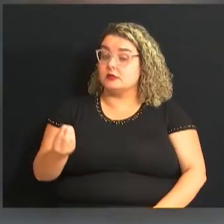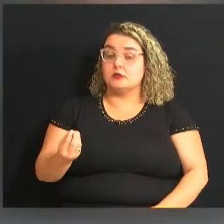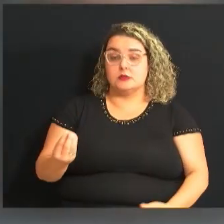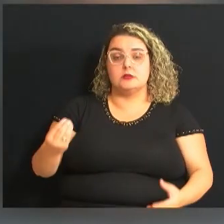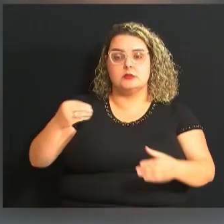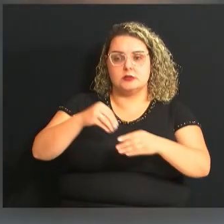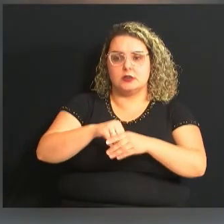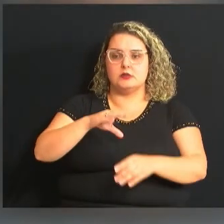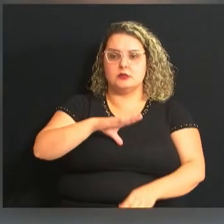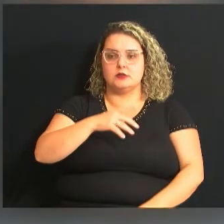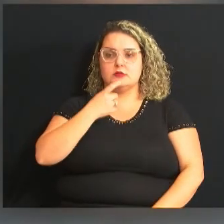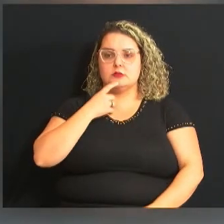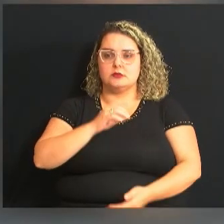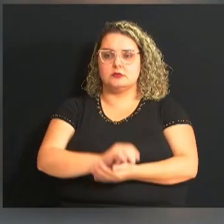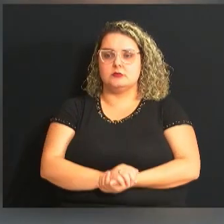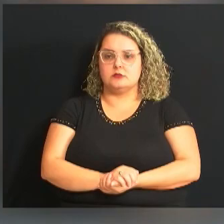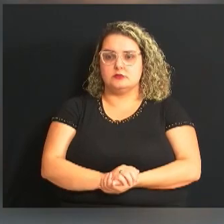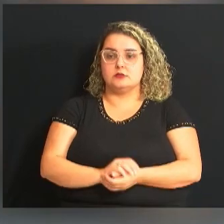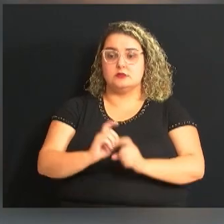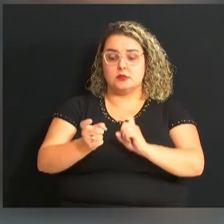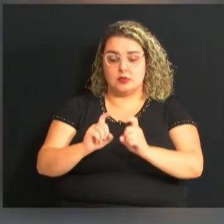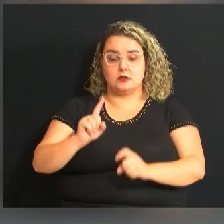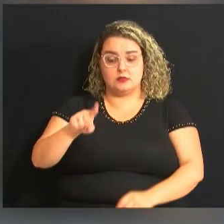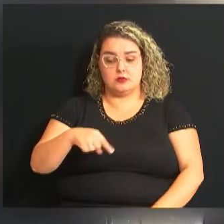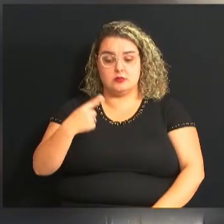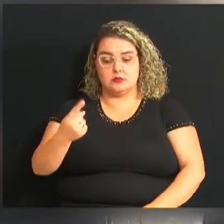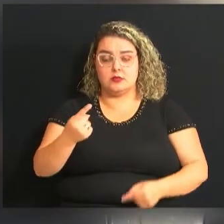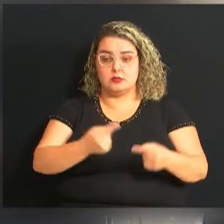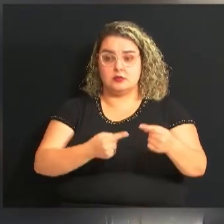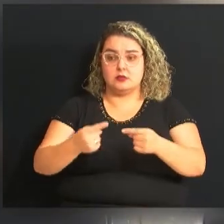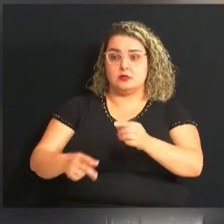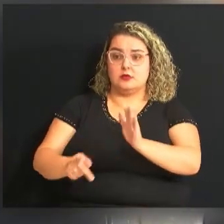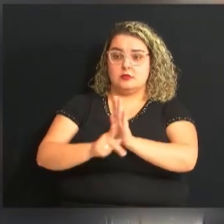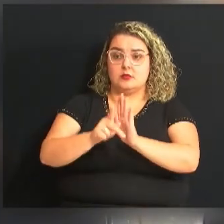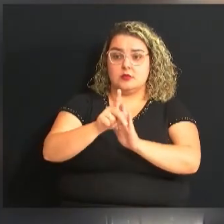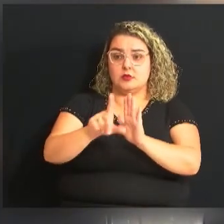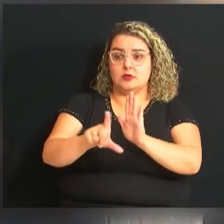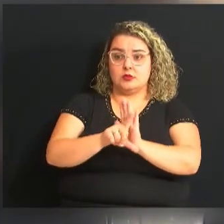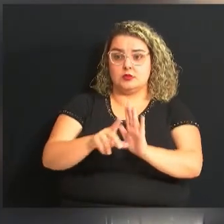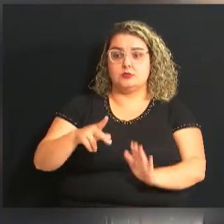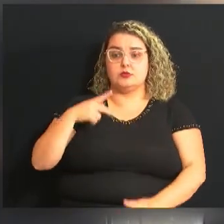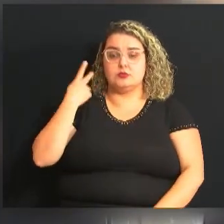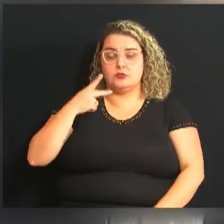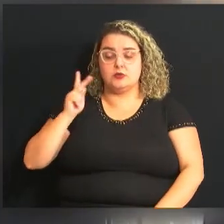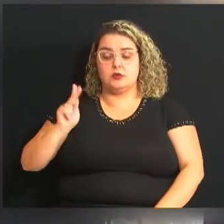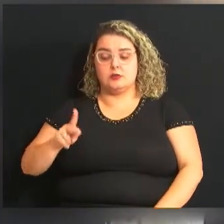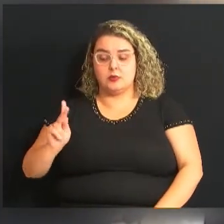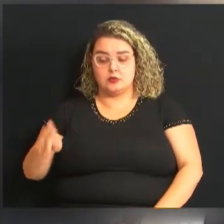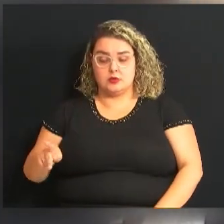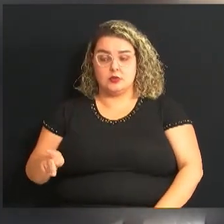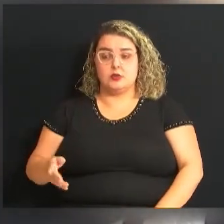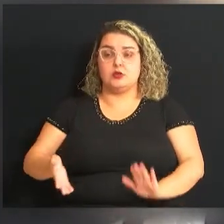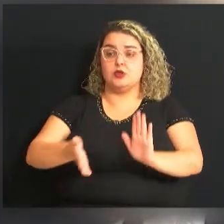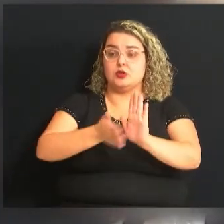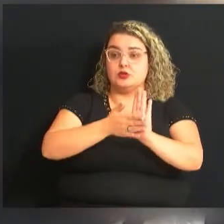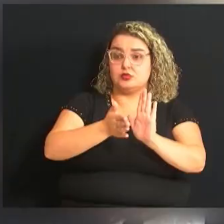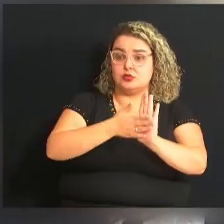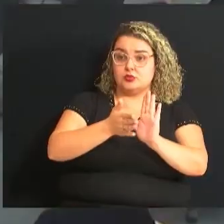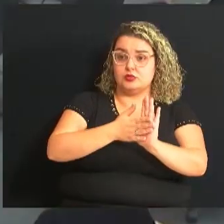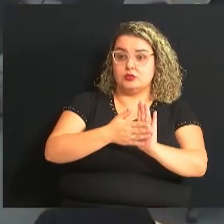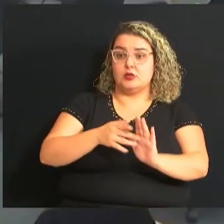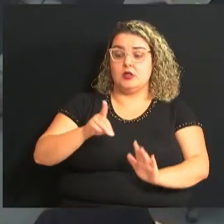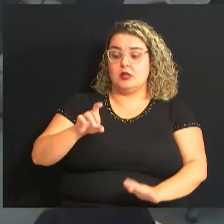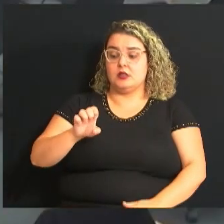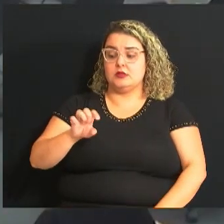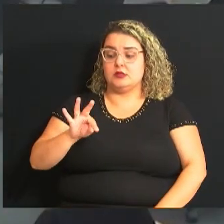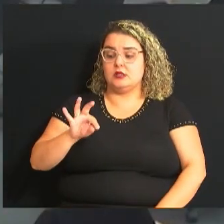município. Na reunião seguinte, foi debatido o projeto de lei complementar do professor Alberto, que propõe a dedetização de veículos